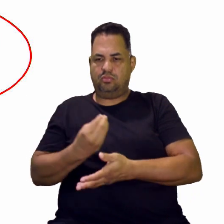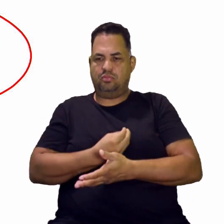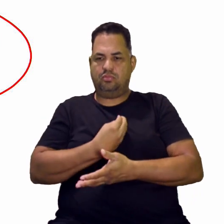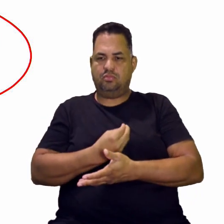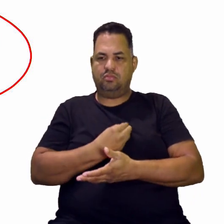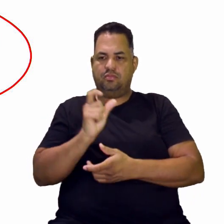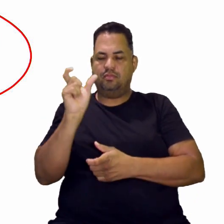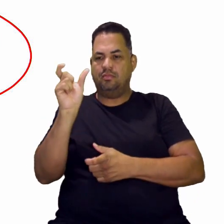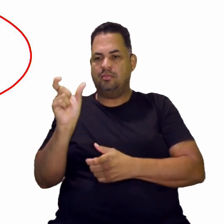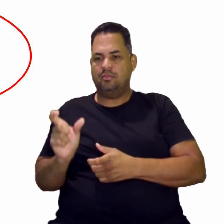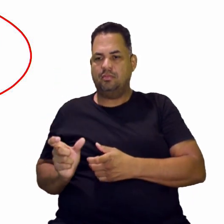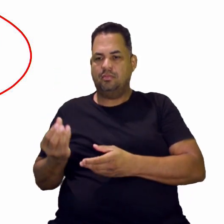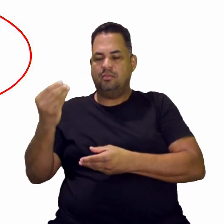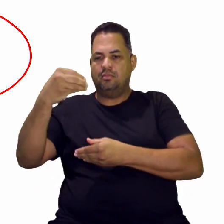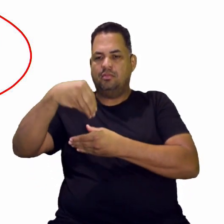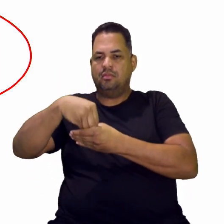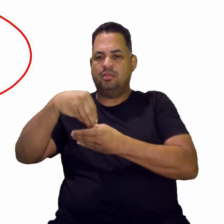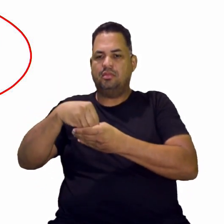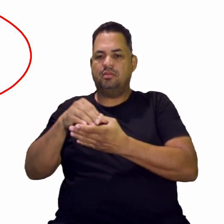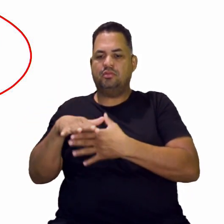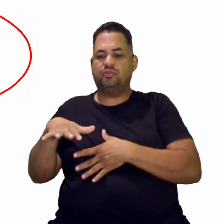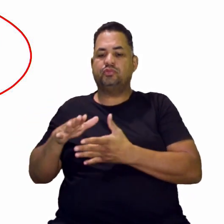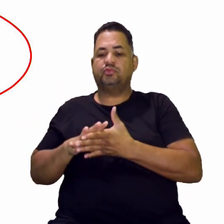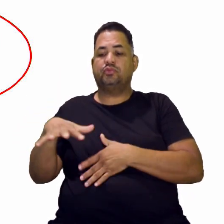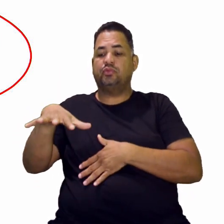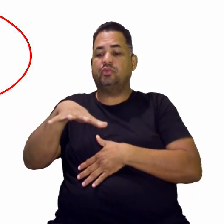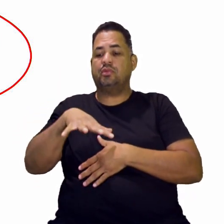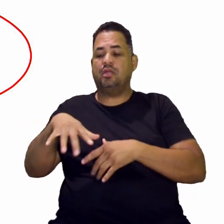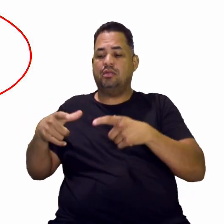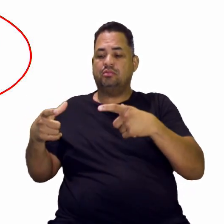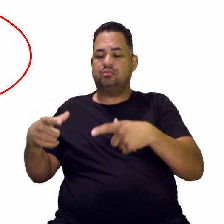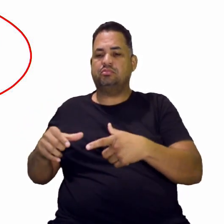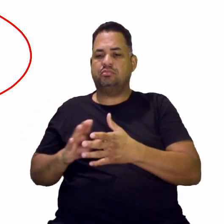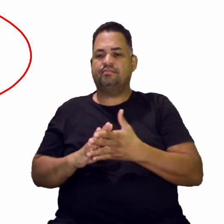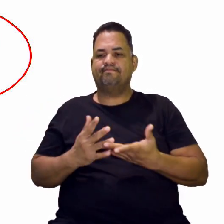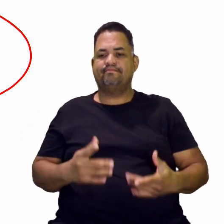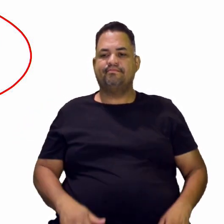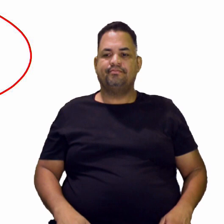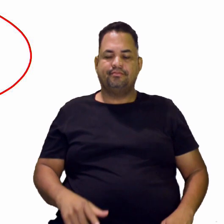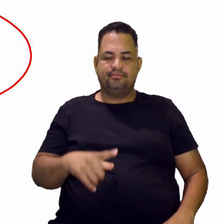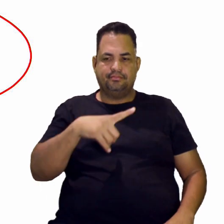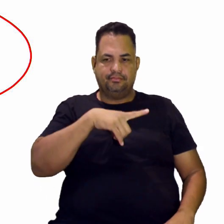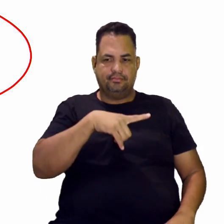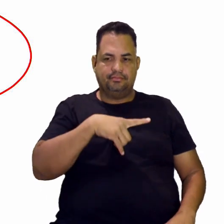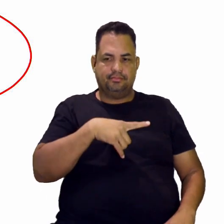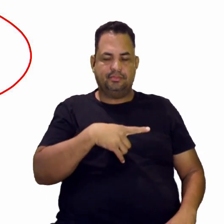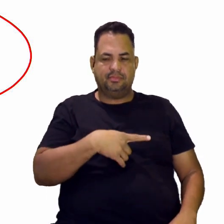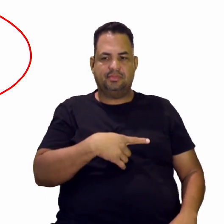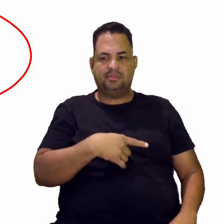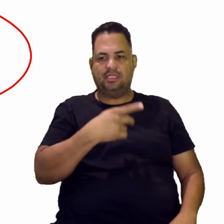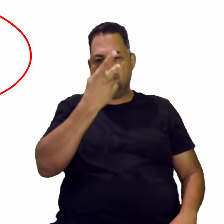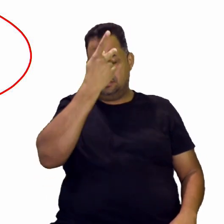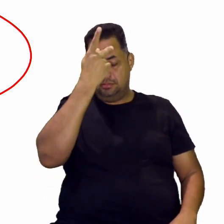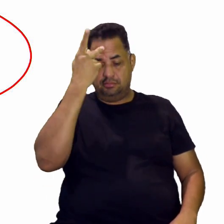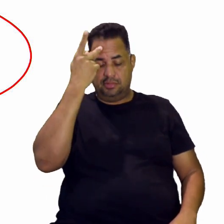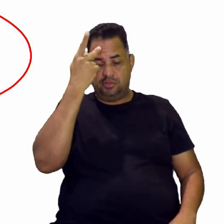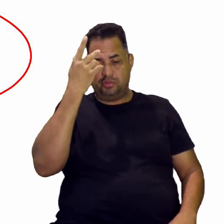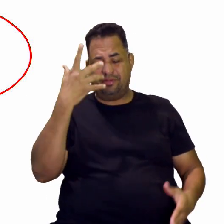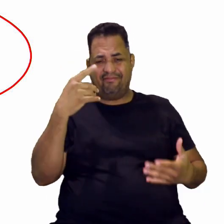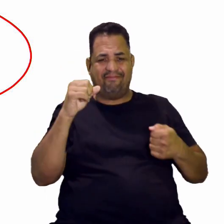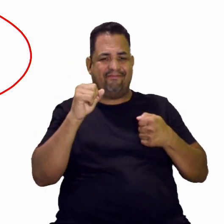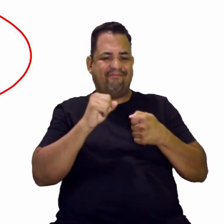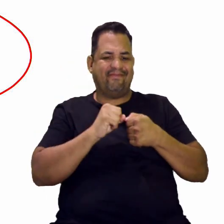ser vivo dentro de um ambiente, né? Muitas pessoas, eu falei isso durante a aula,